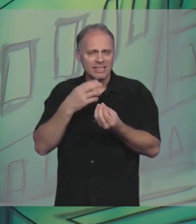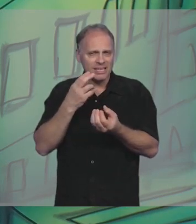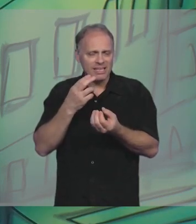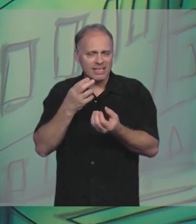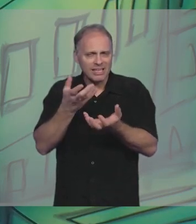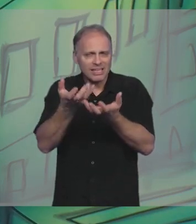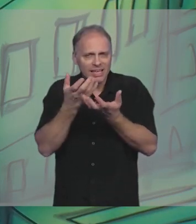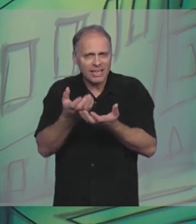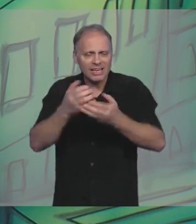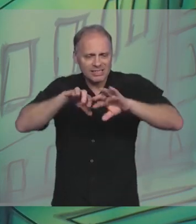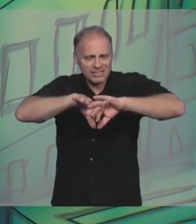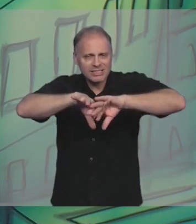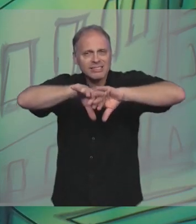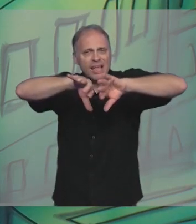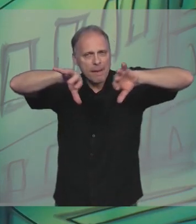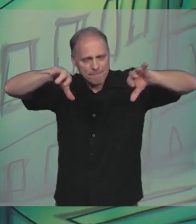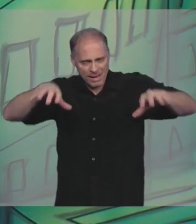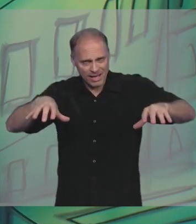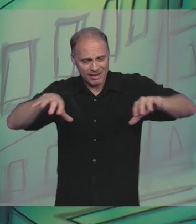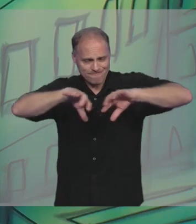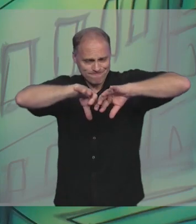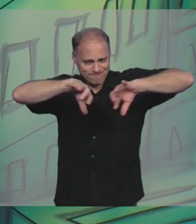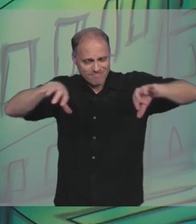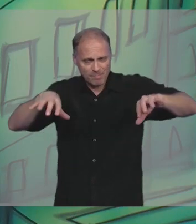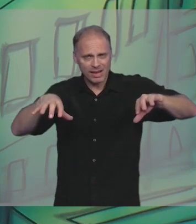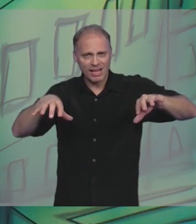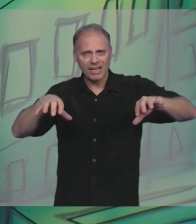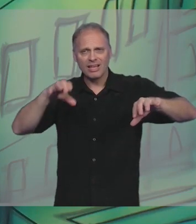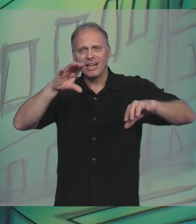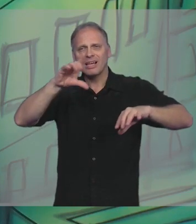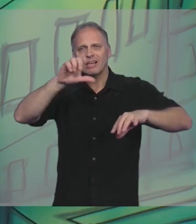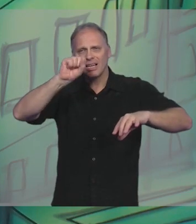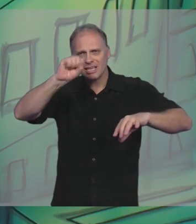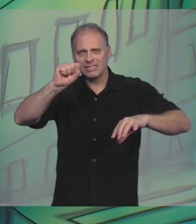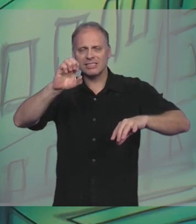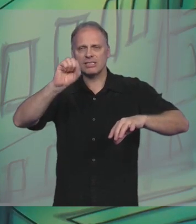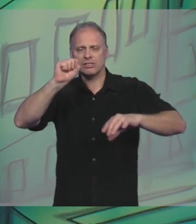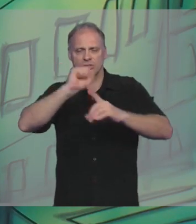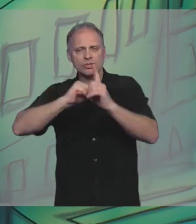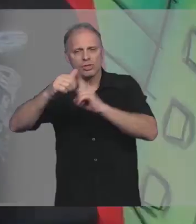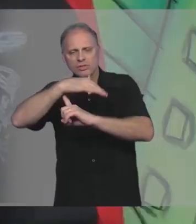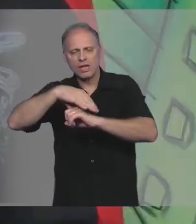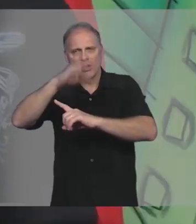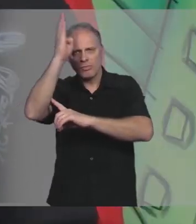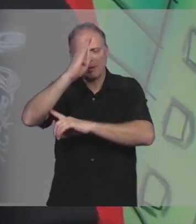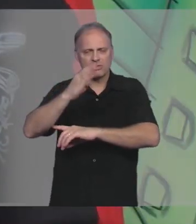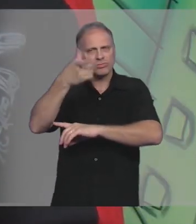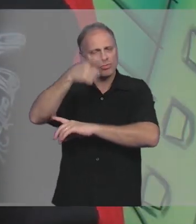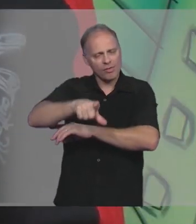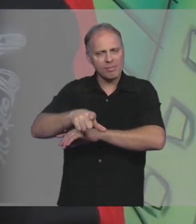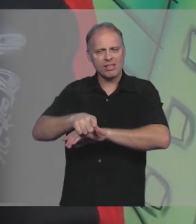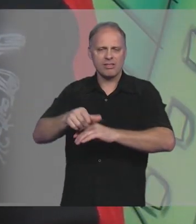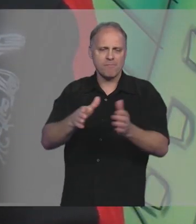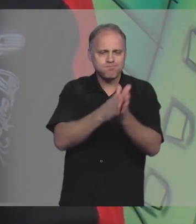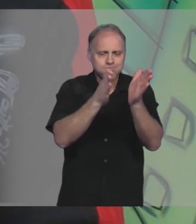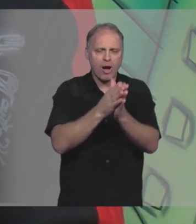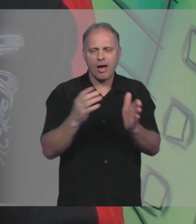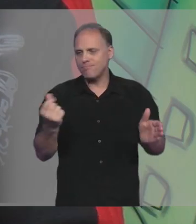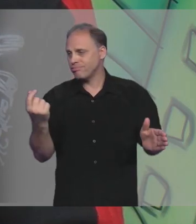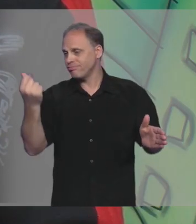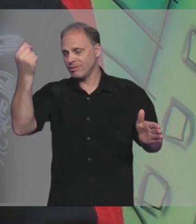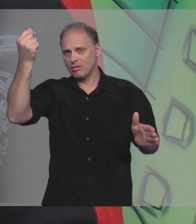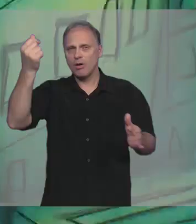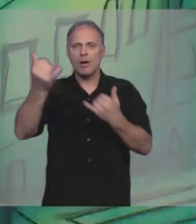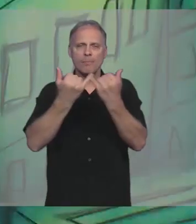estratificar, de separar, né, as classes sociais no Brasil novamente? Já que o senhor comentou, né, por exemplo,